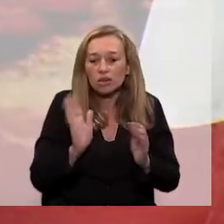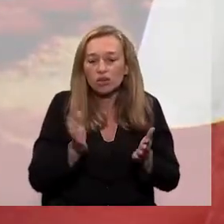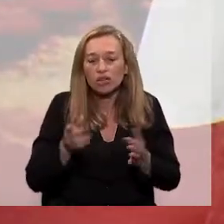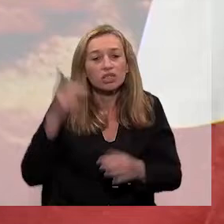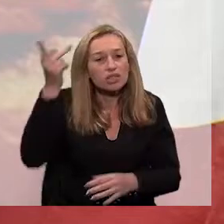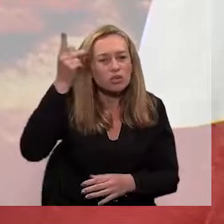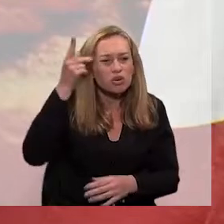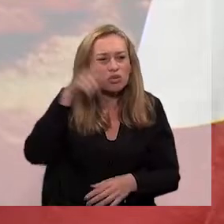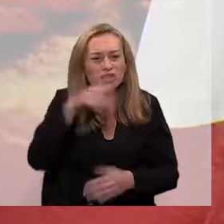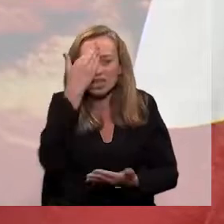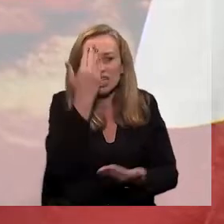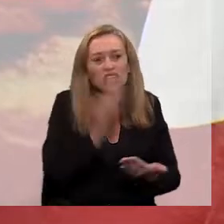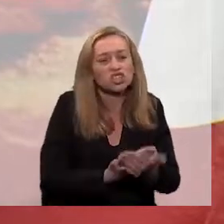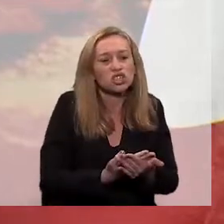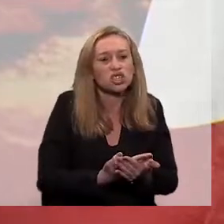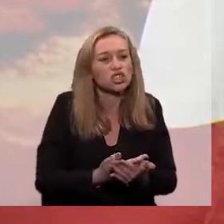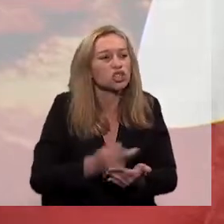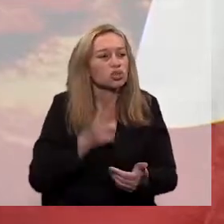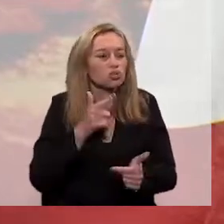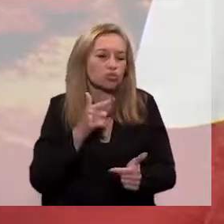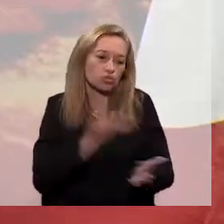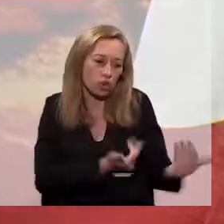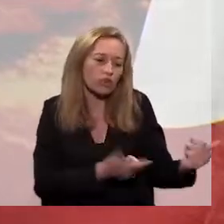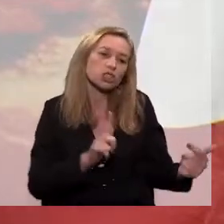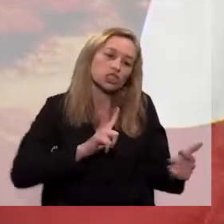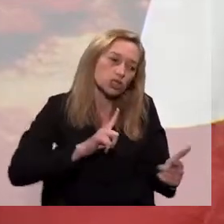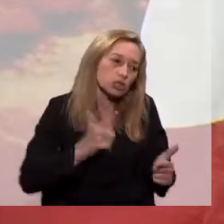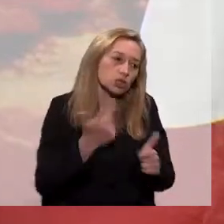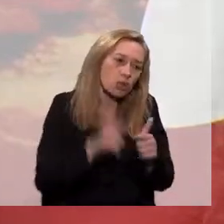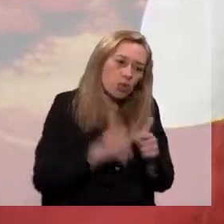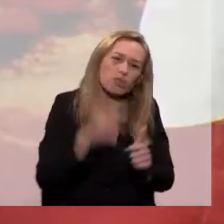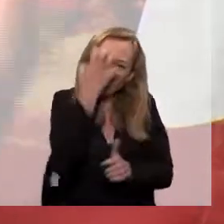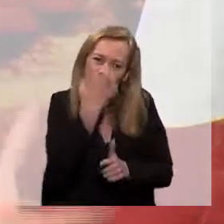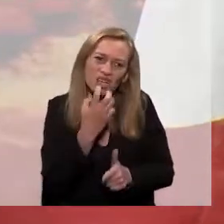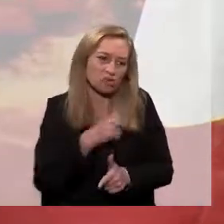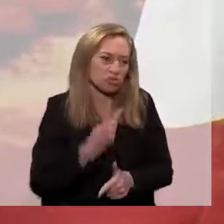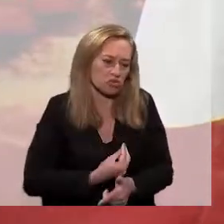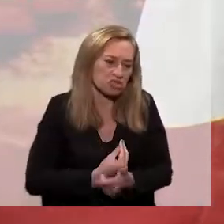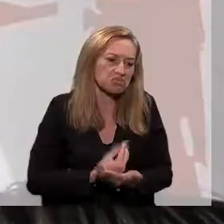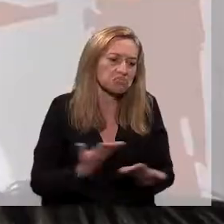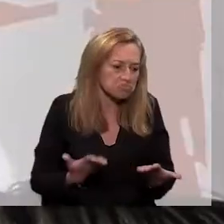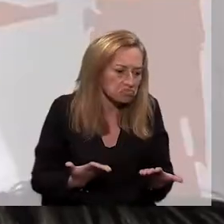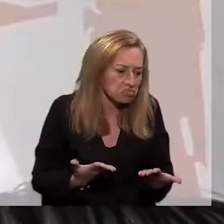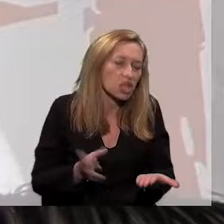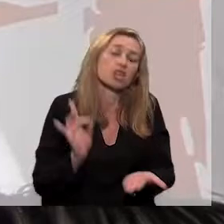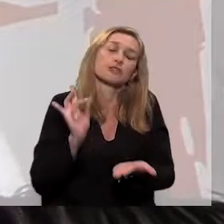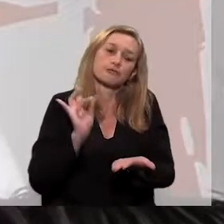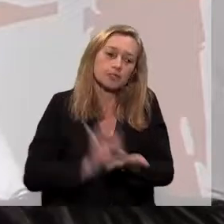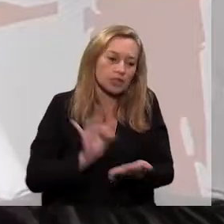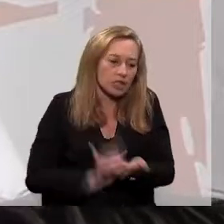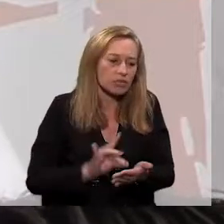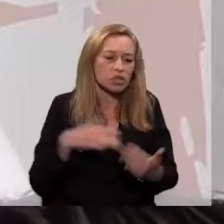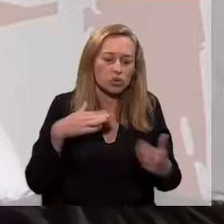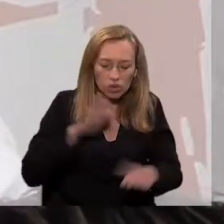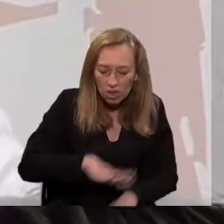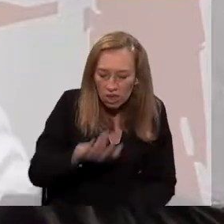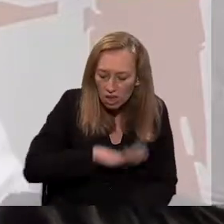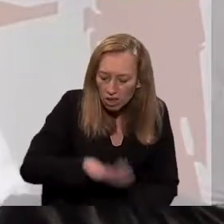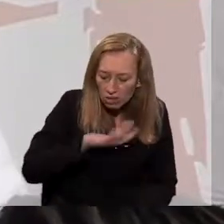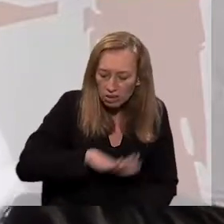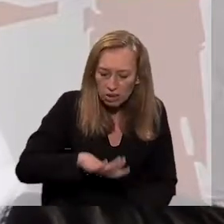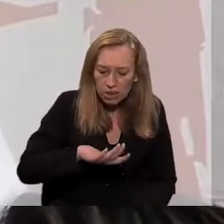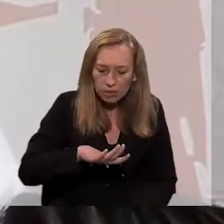você acredita que esses jovens tinham problemas mais sérios, né? Realmente, quando a